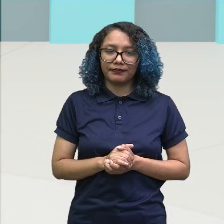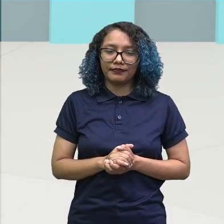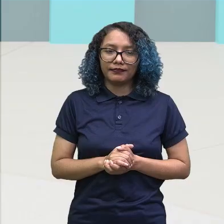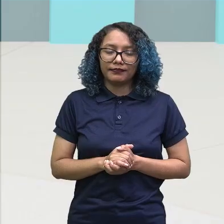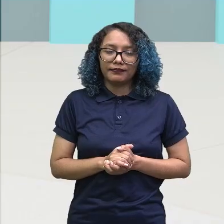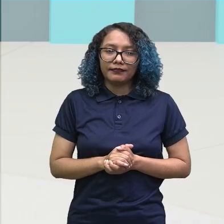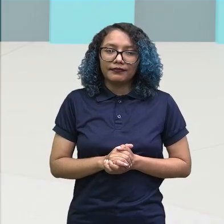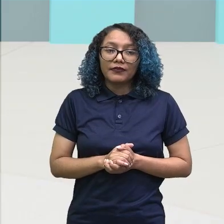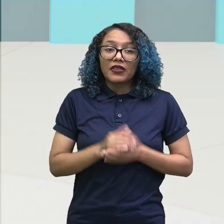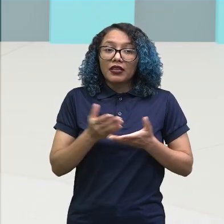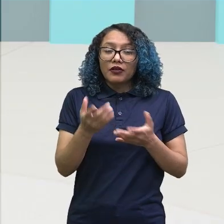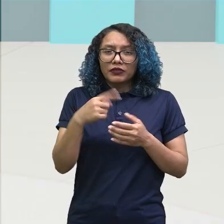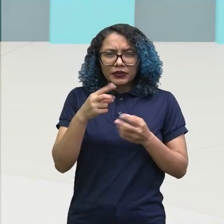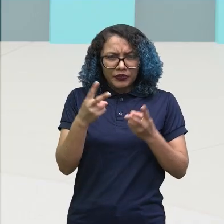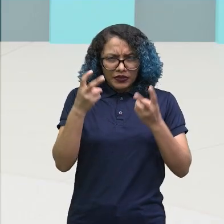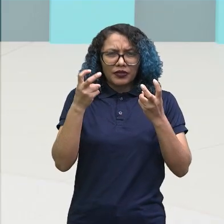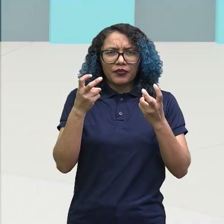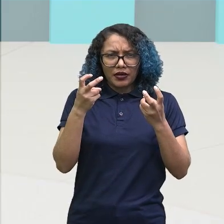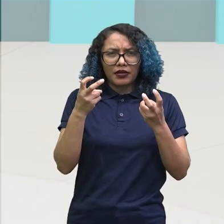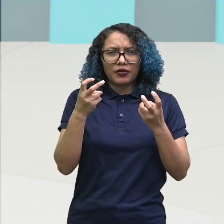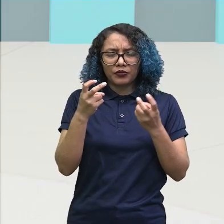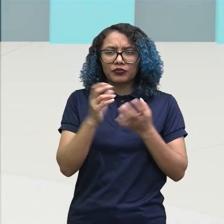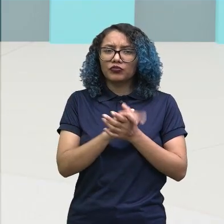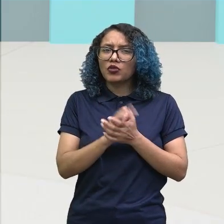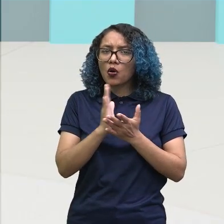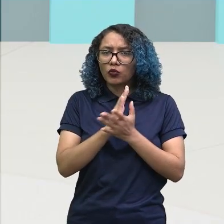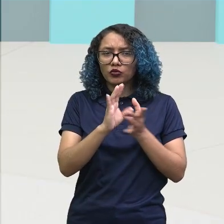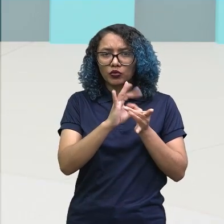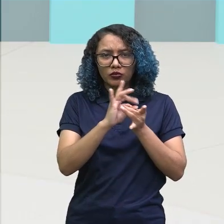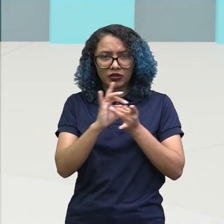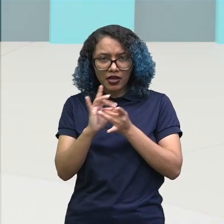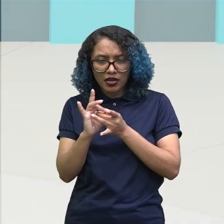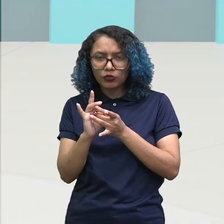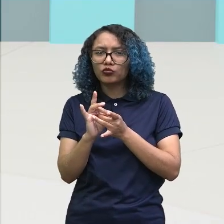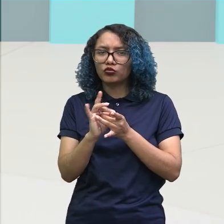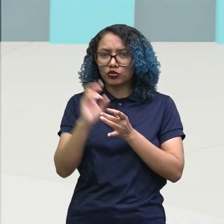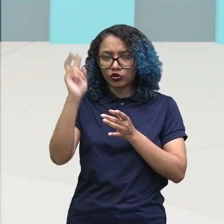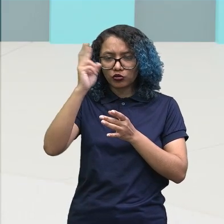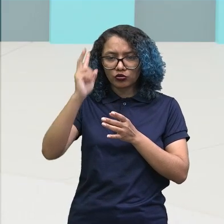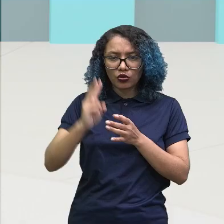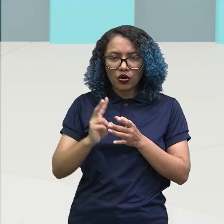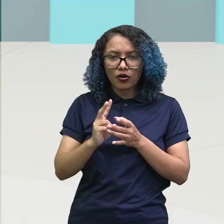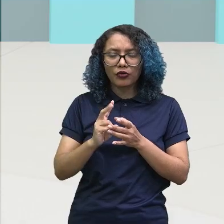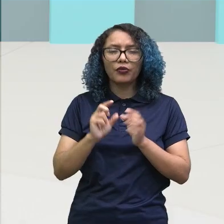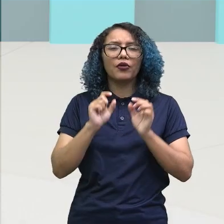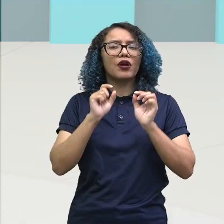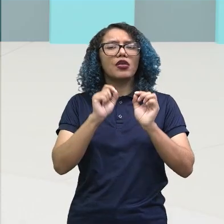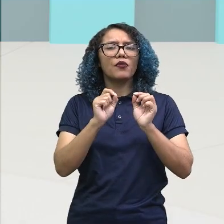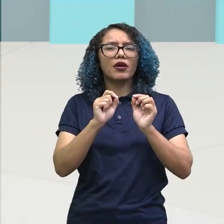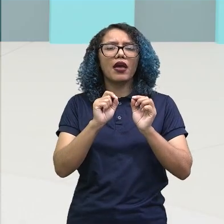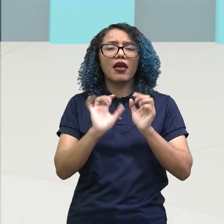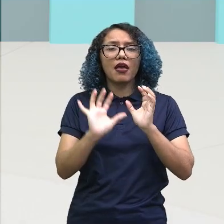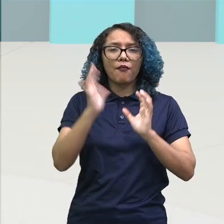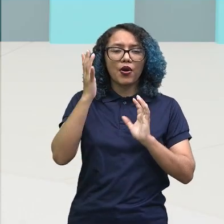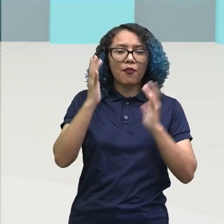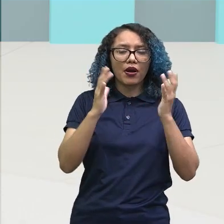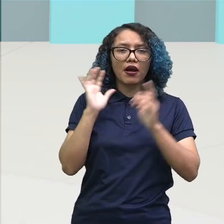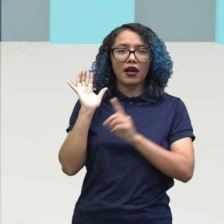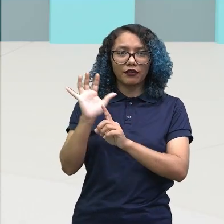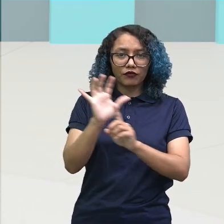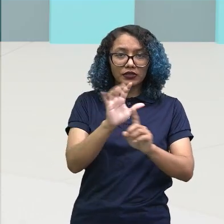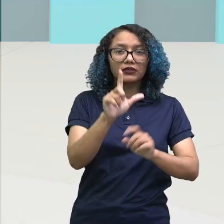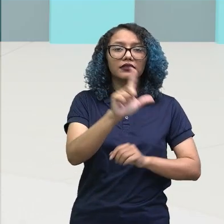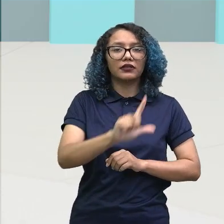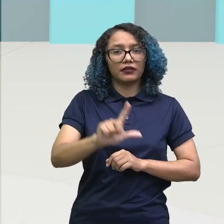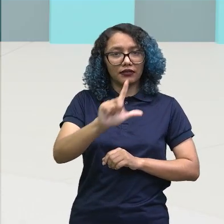Então, gente, vocês perceberam algumas situações aí da história e, por incrível que pareça, elas vão influenciar a questão literária,